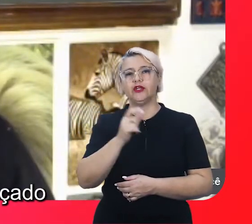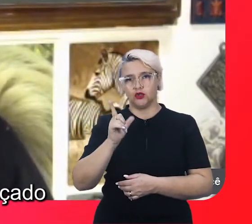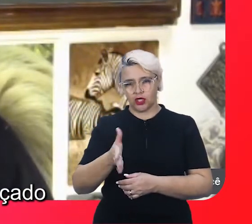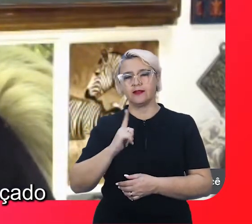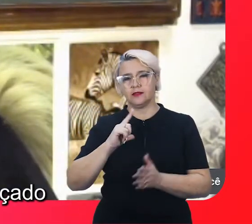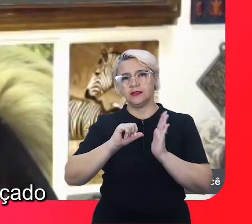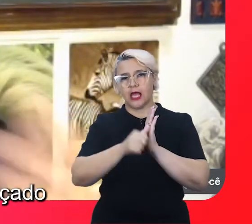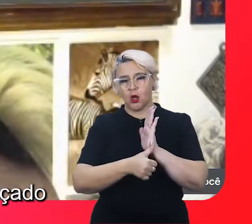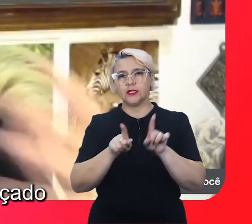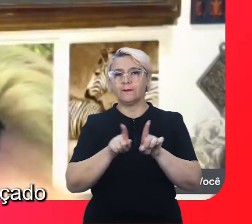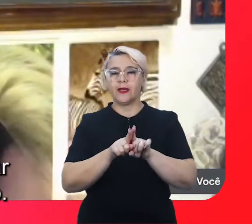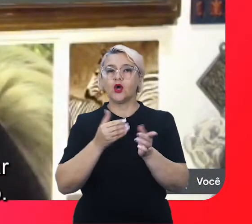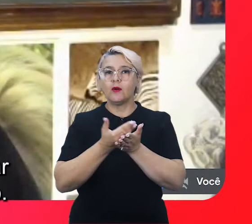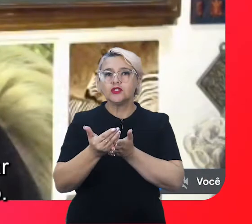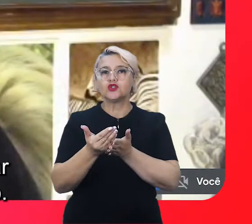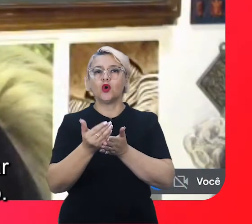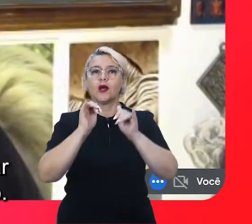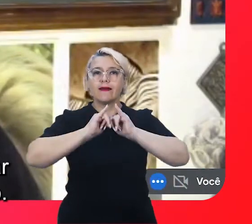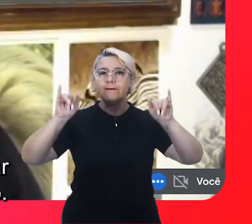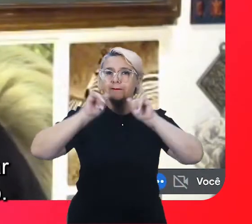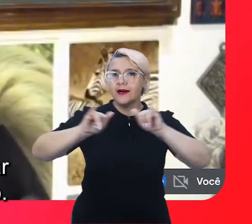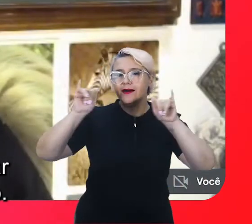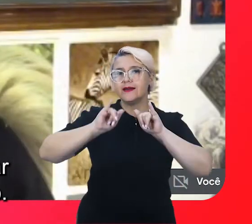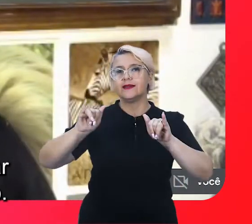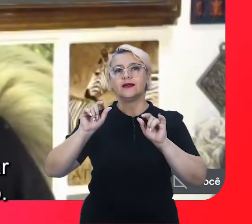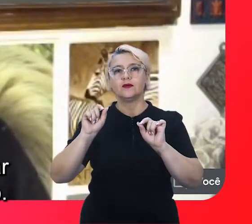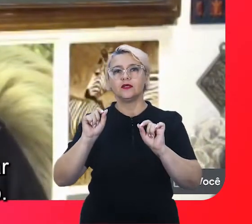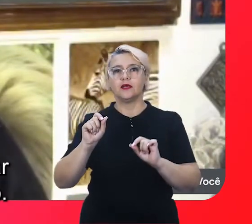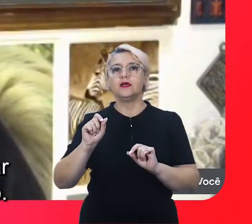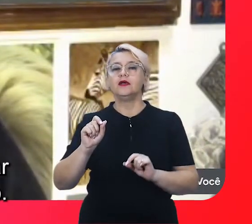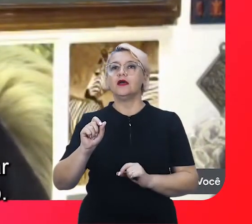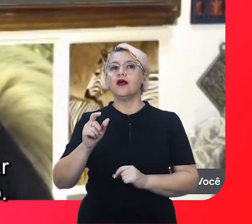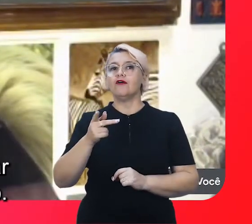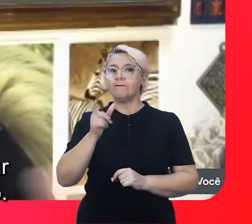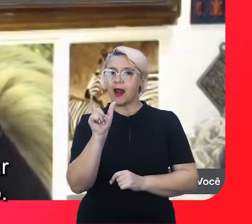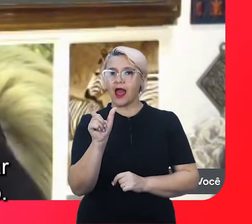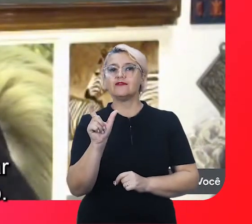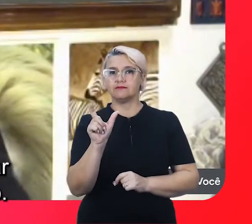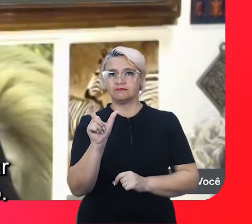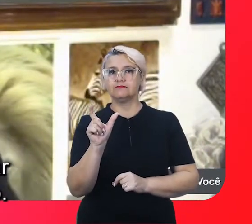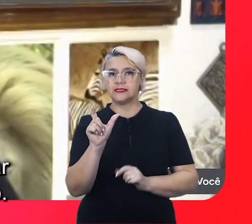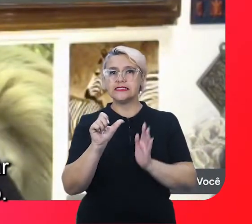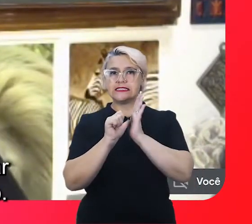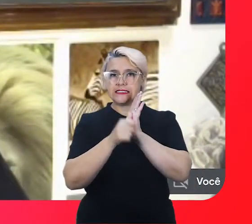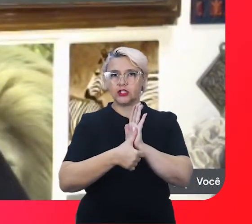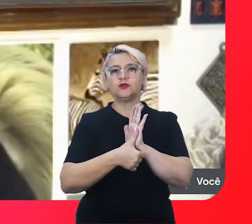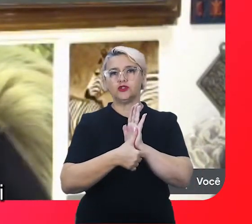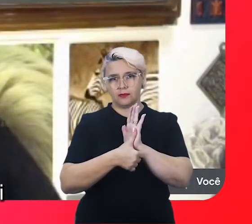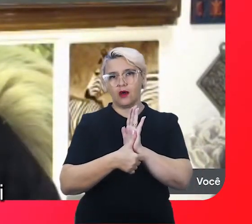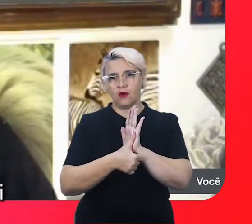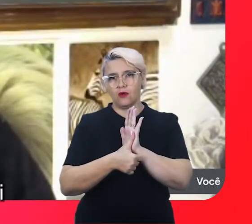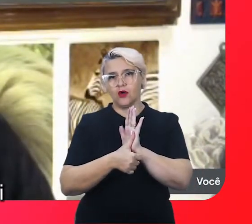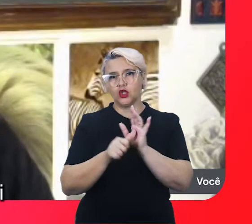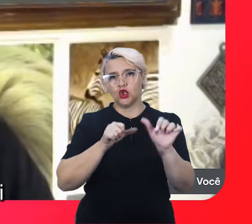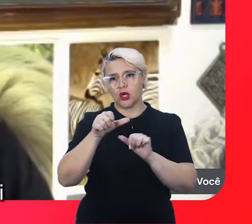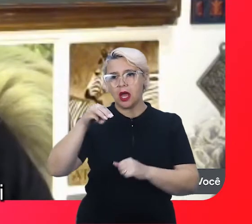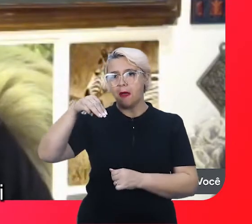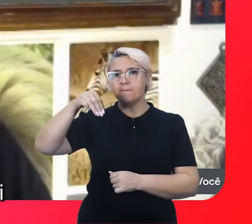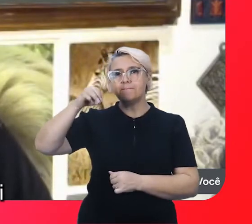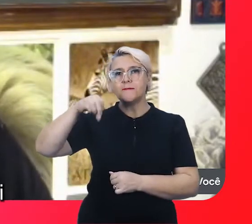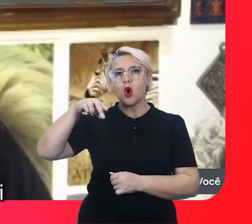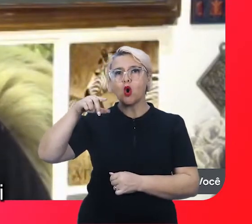né? E que tinha começado uma campanha de que o certo era falar síndrome de Down e não mongolismo. E quando ela Uhum. me